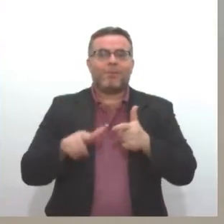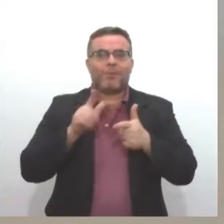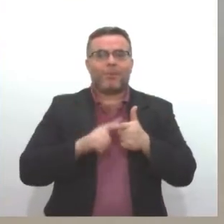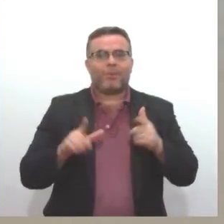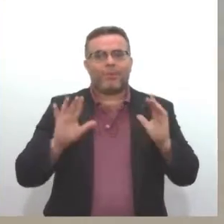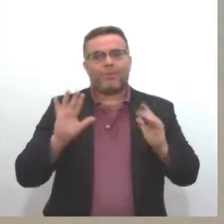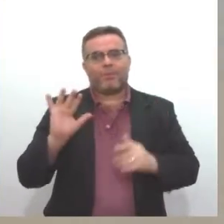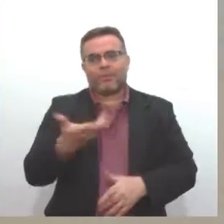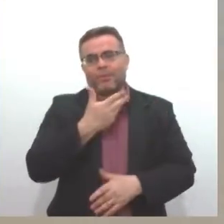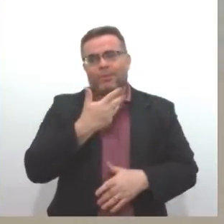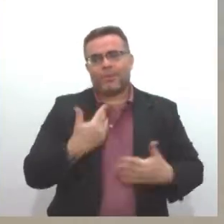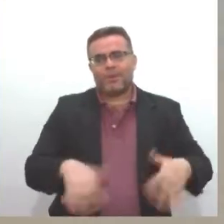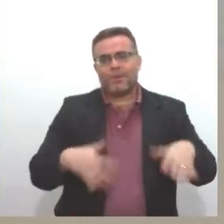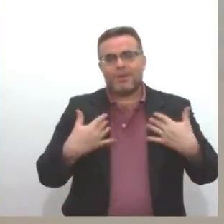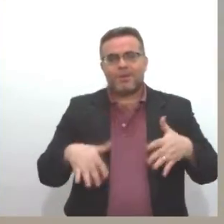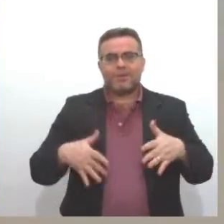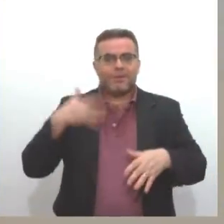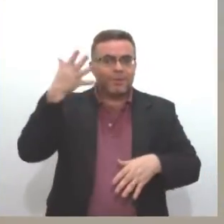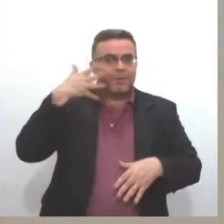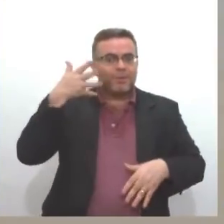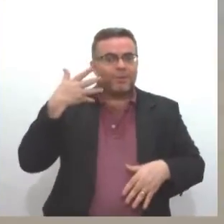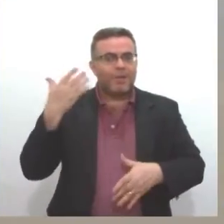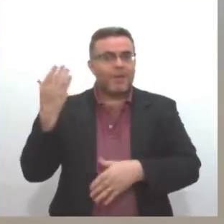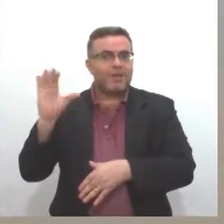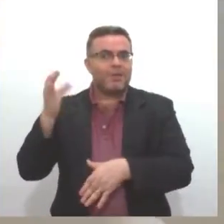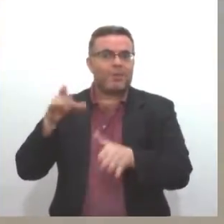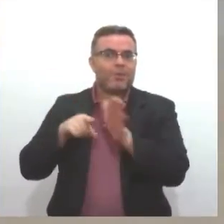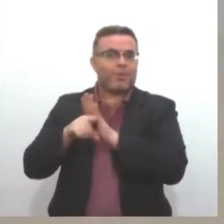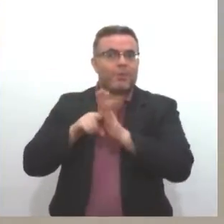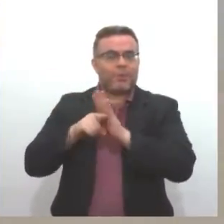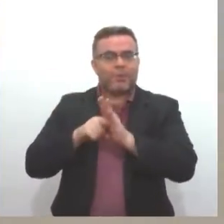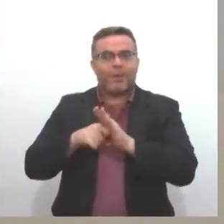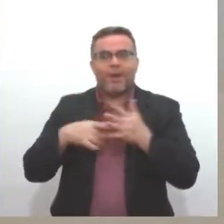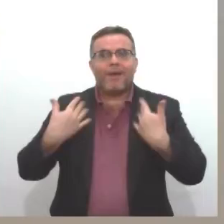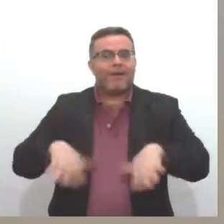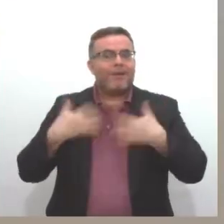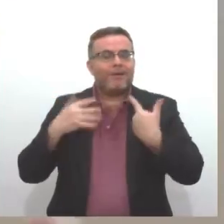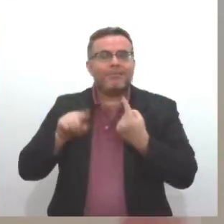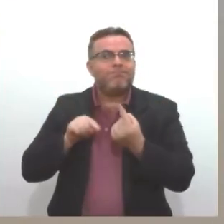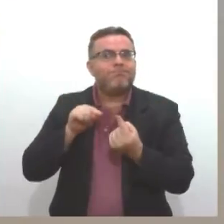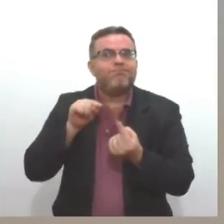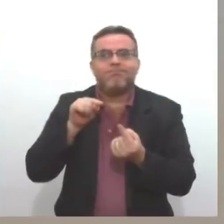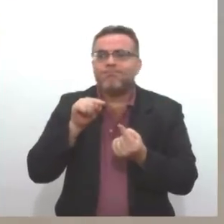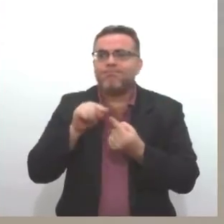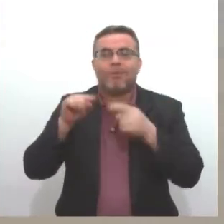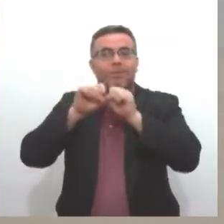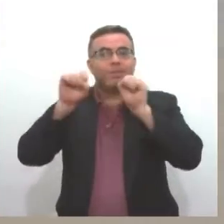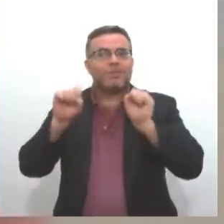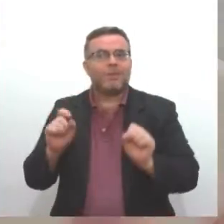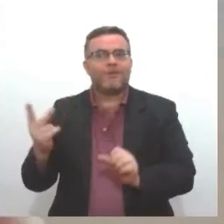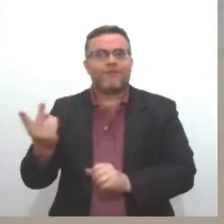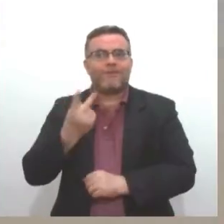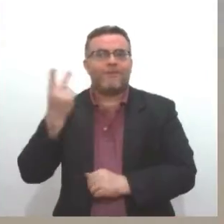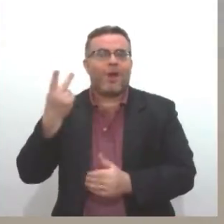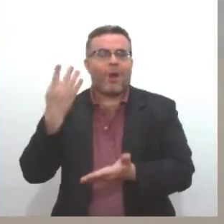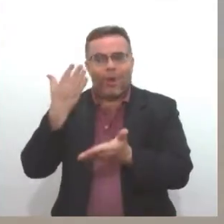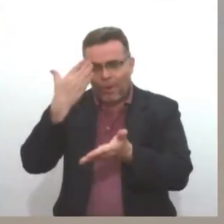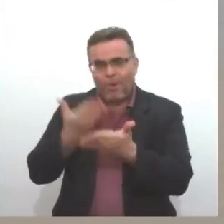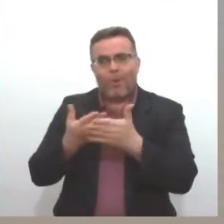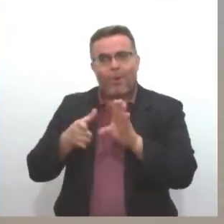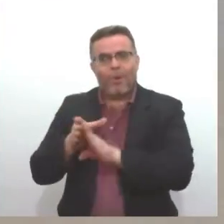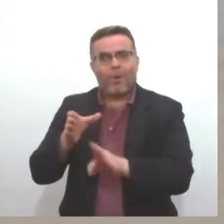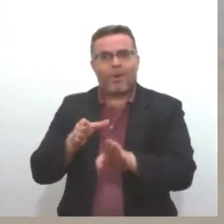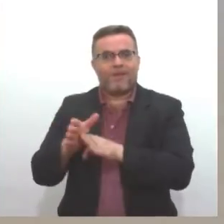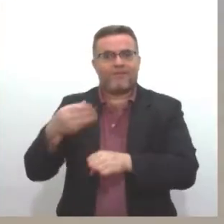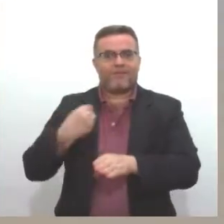de repente, o discurso científico almeja nos fornecer um sistema de valor e de crença e de orientação de